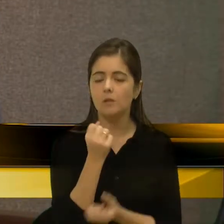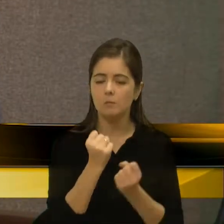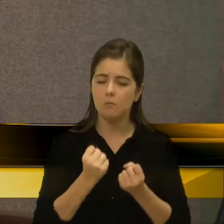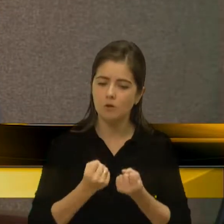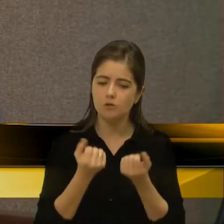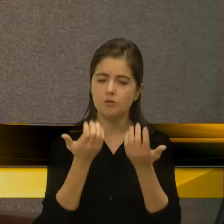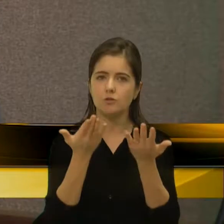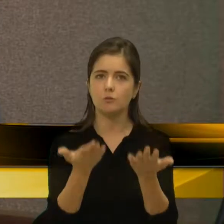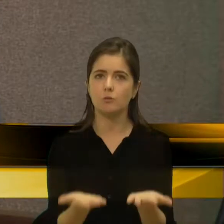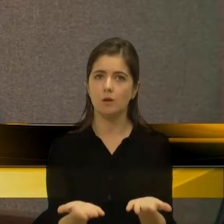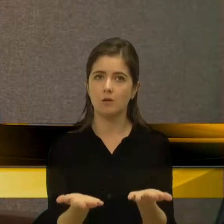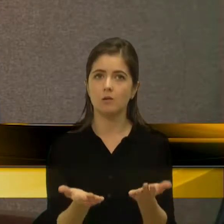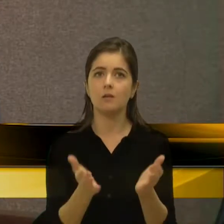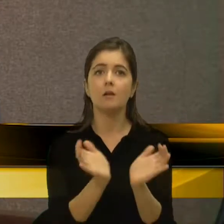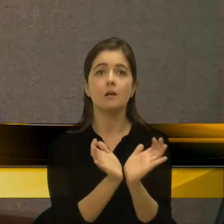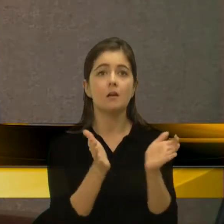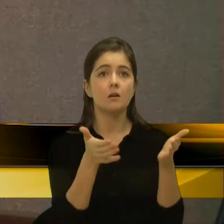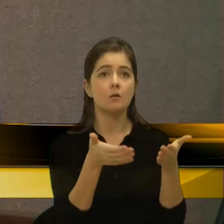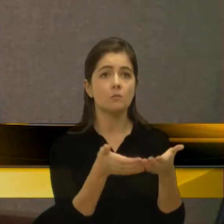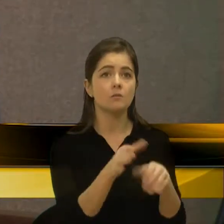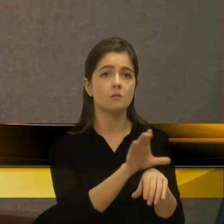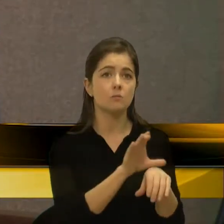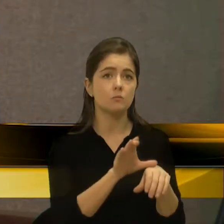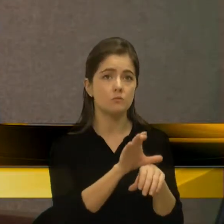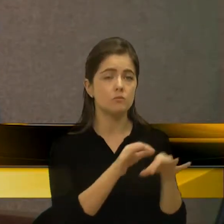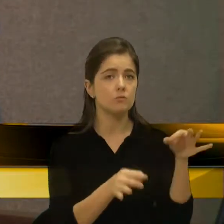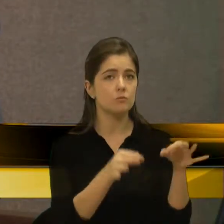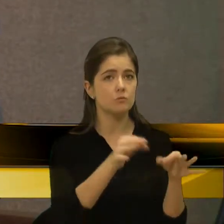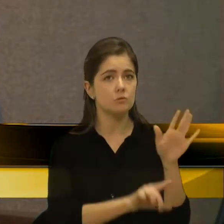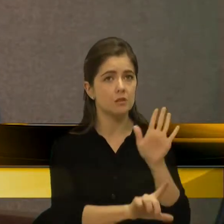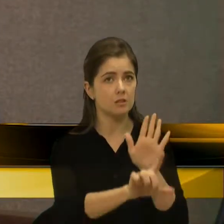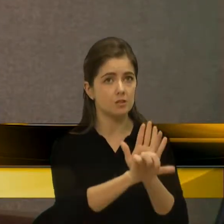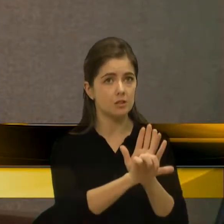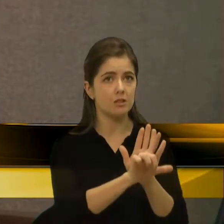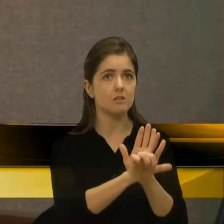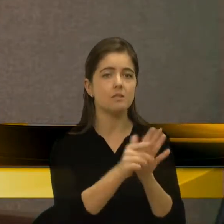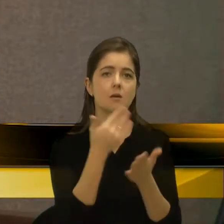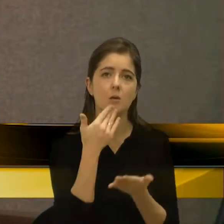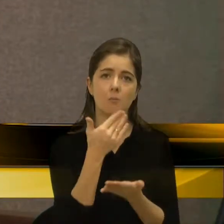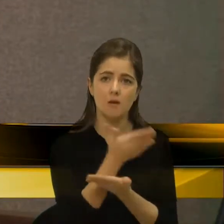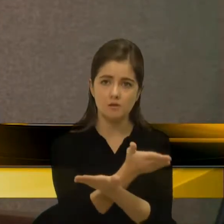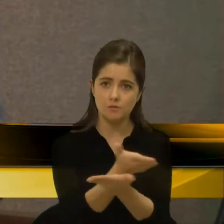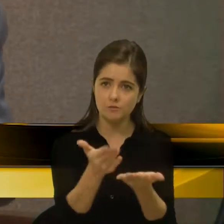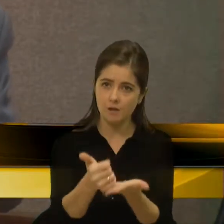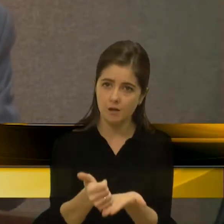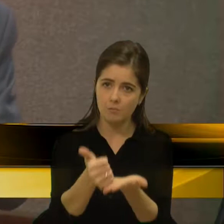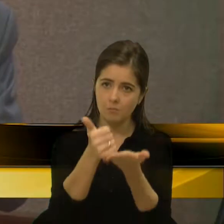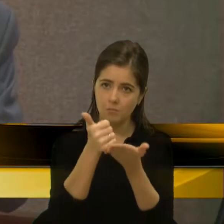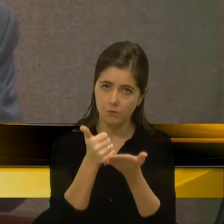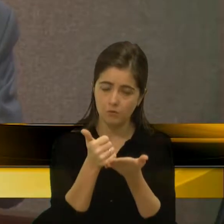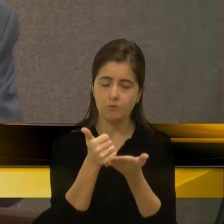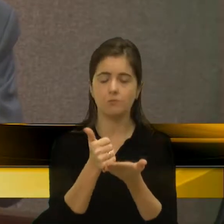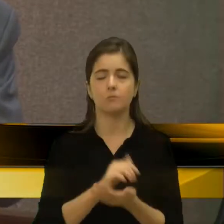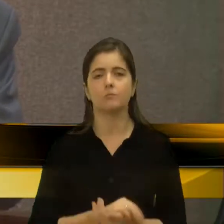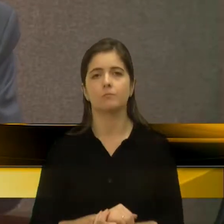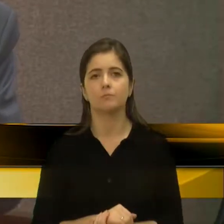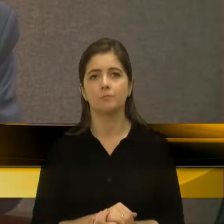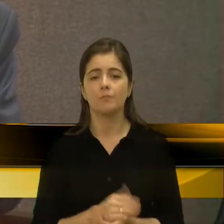doar, a Comissão de Constituição e Justiça, então, encaminha esta casa e contamos com o apoio dos nobres pares para que se